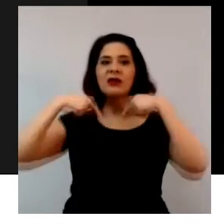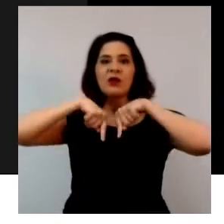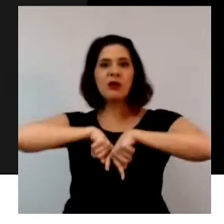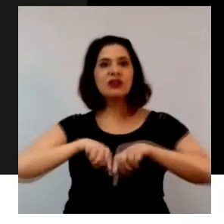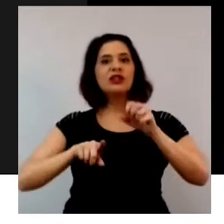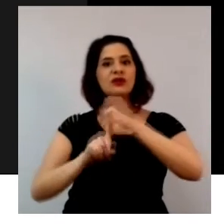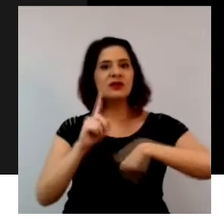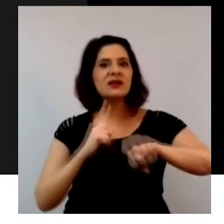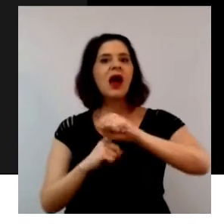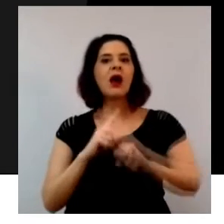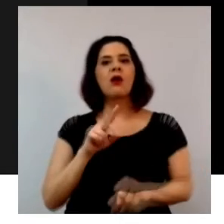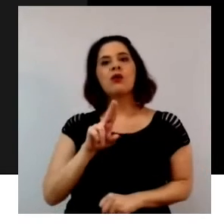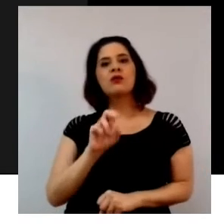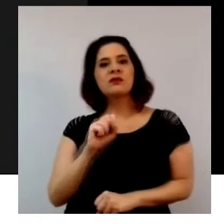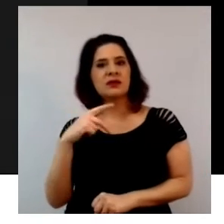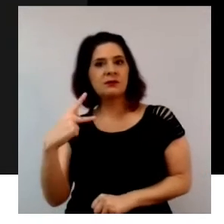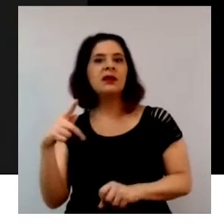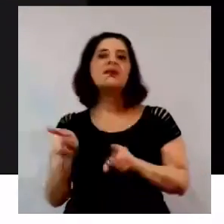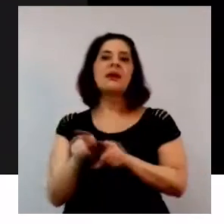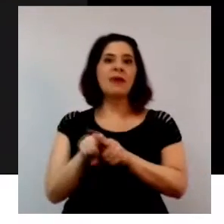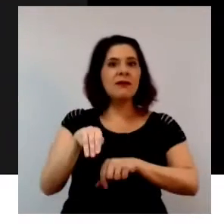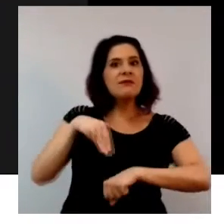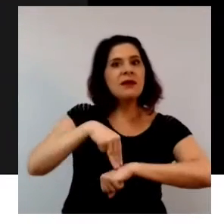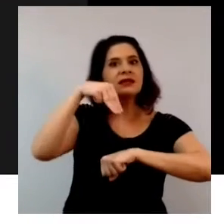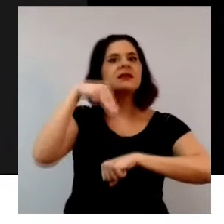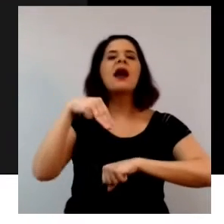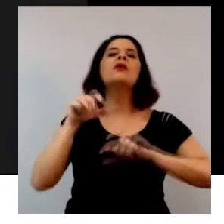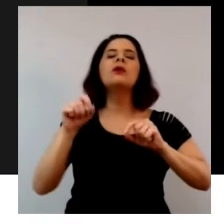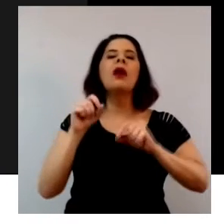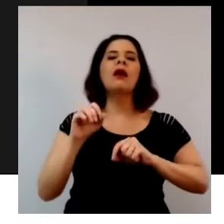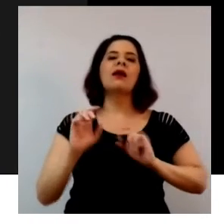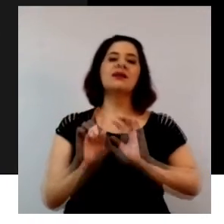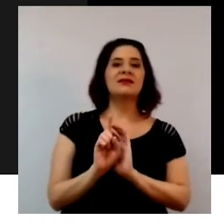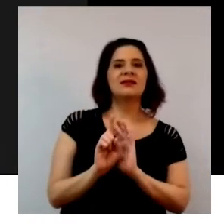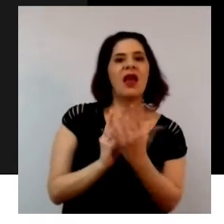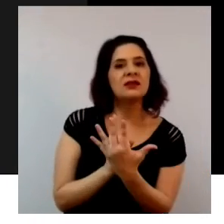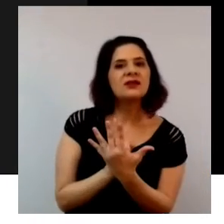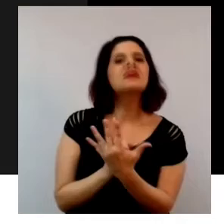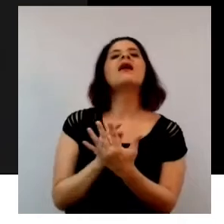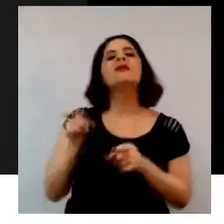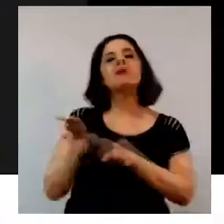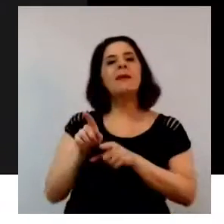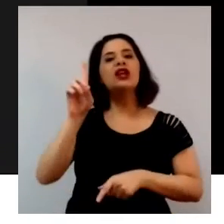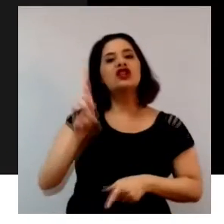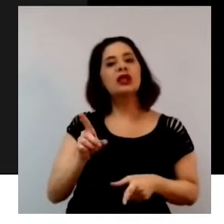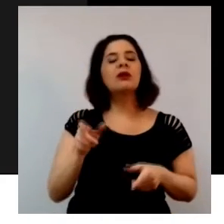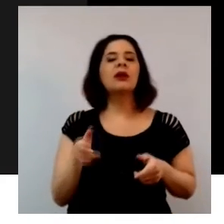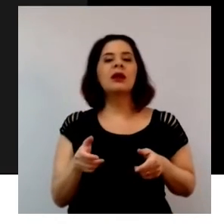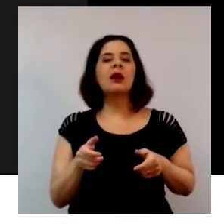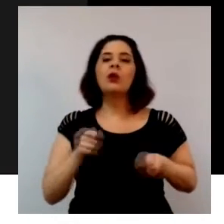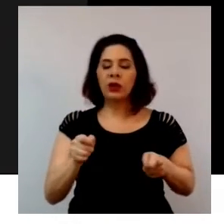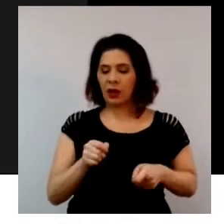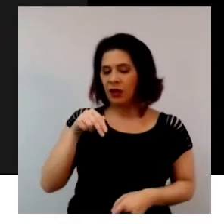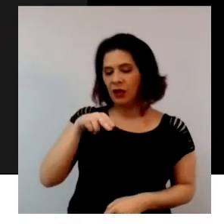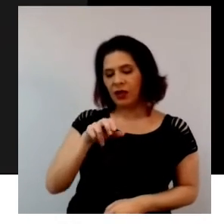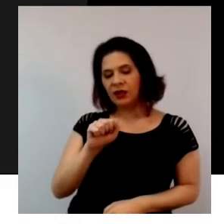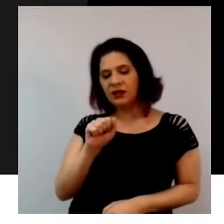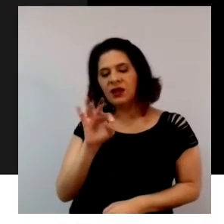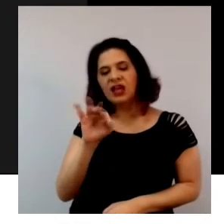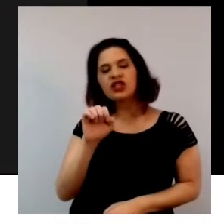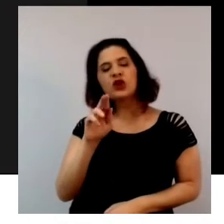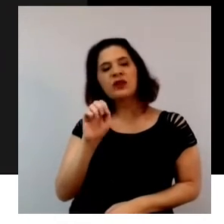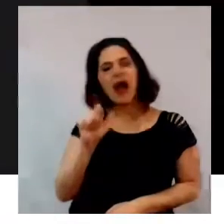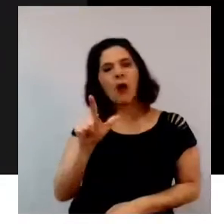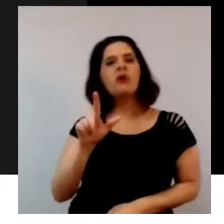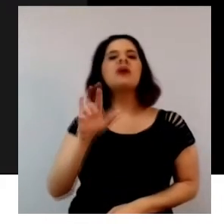graduação em Ciências Sociais. Foi diretora-geral do International Center for the Prevention of Crime, no Canadá,